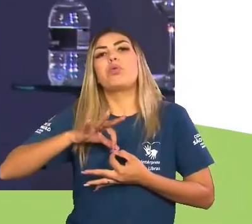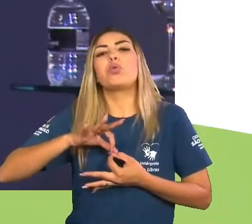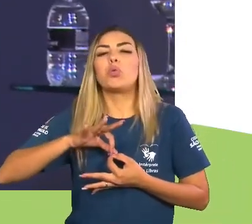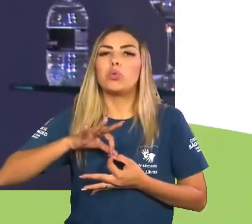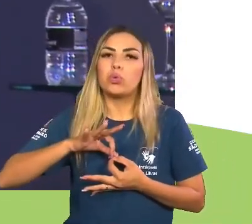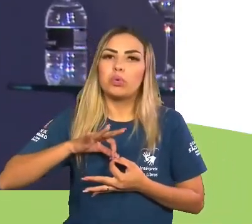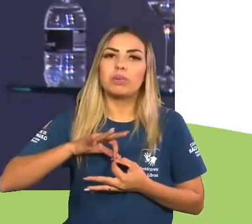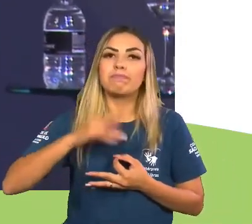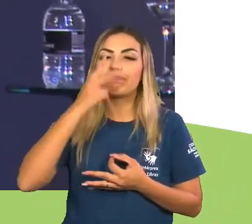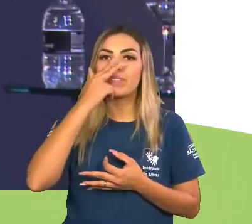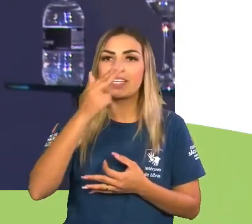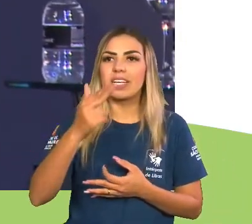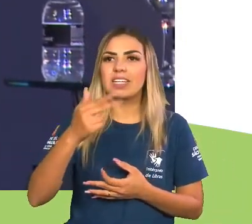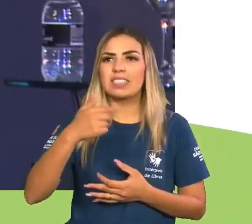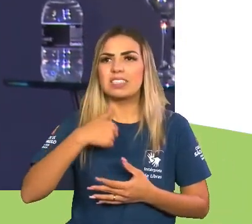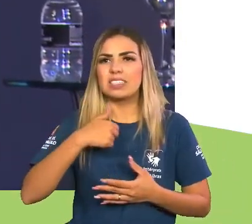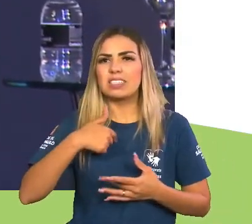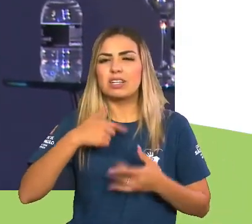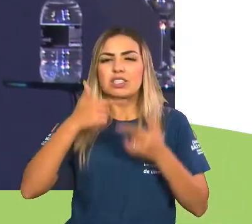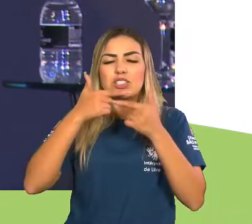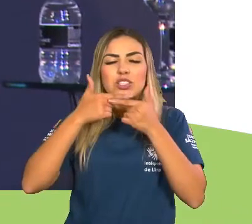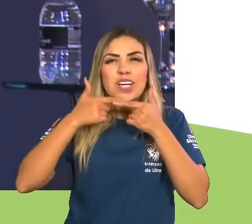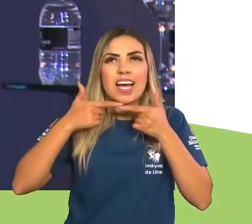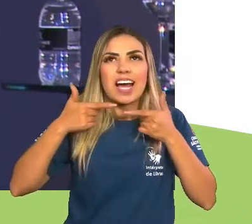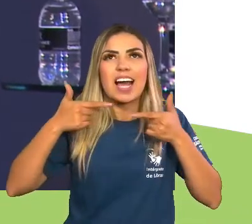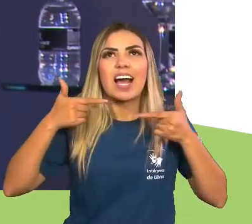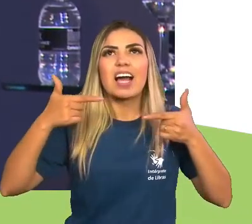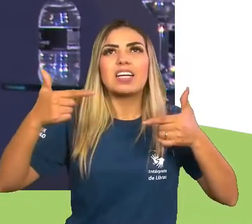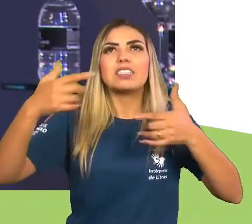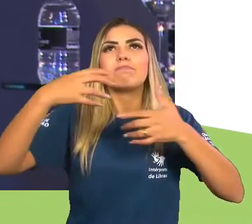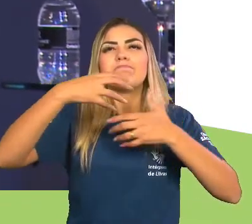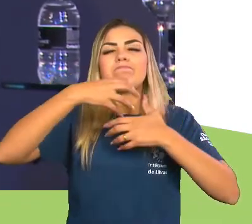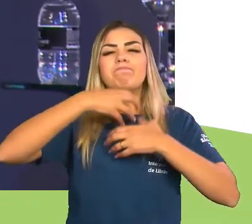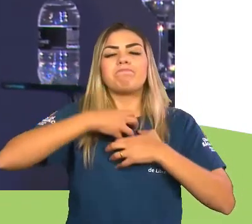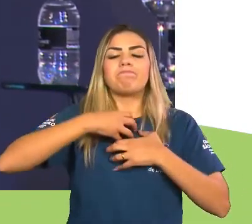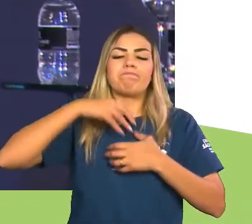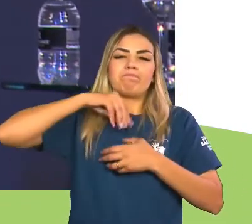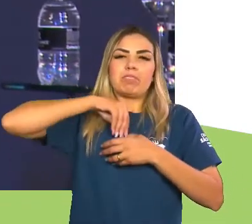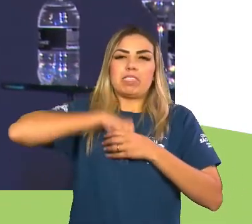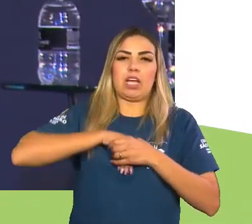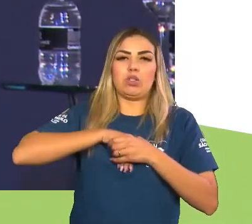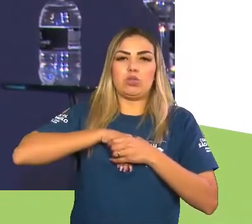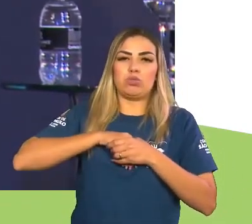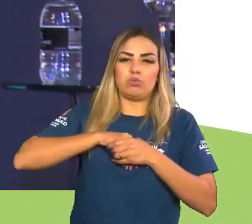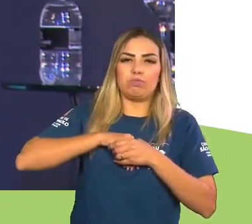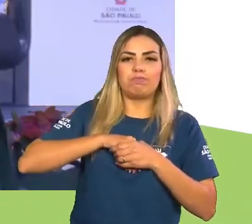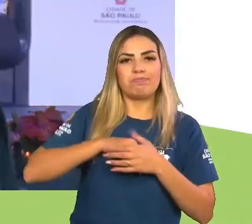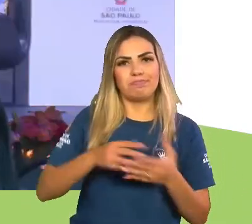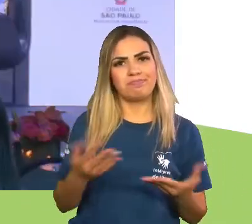Traga meu sorriso para dentro. É um Deus do céu. Oi, olha. oi.